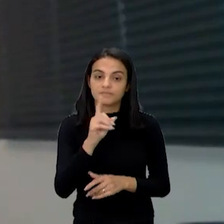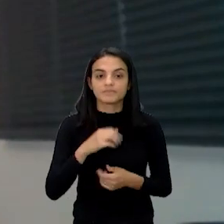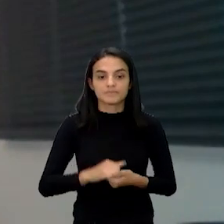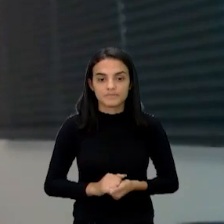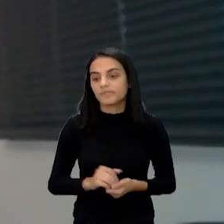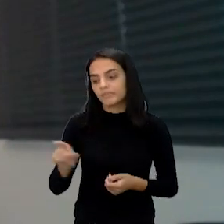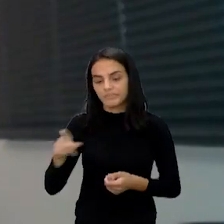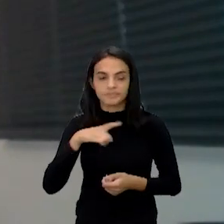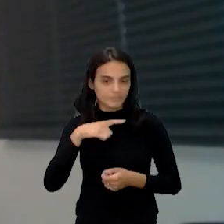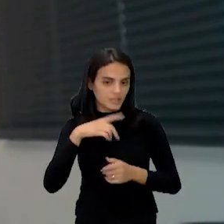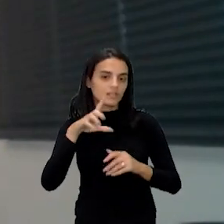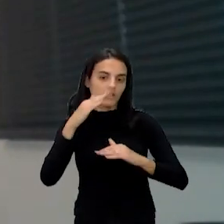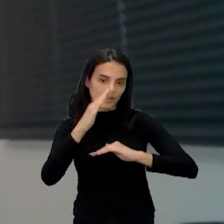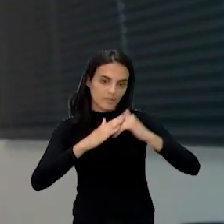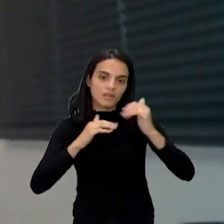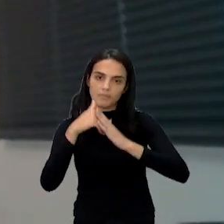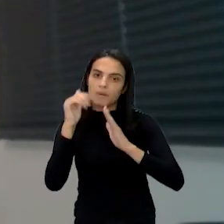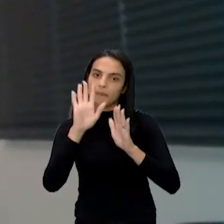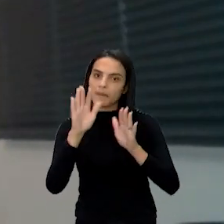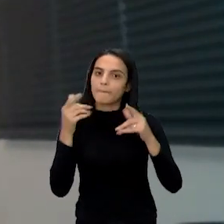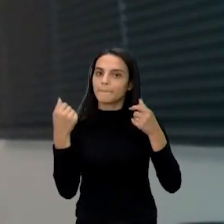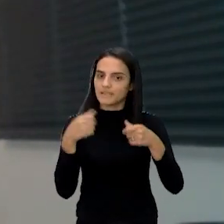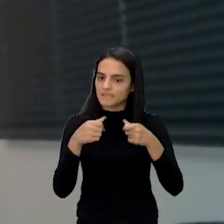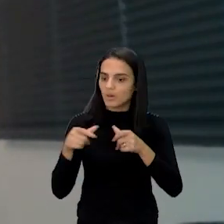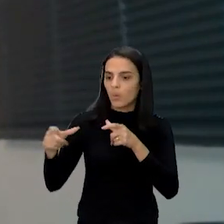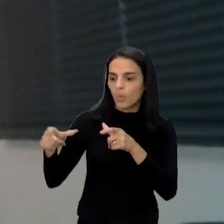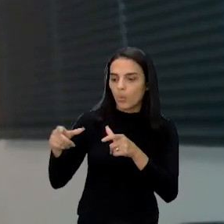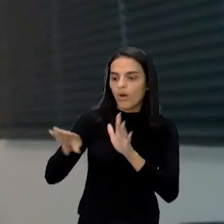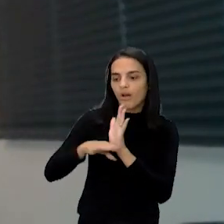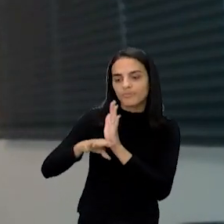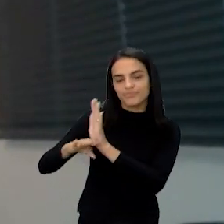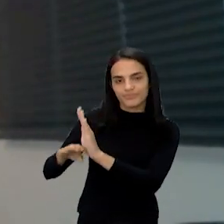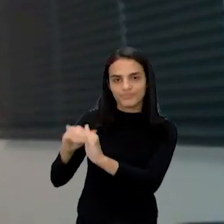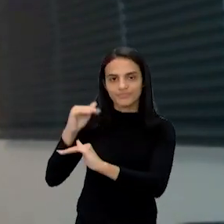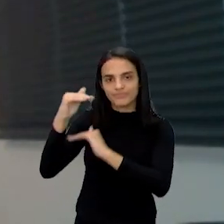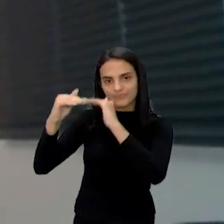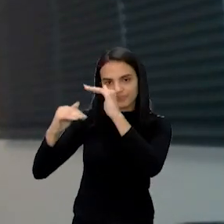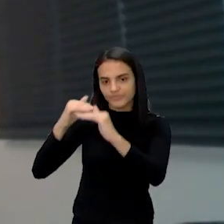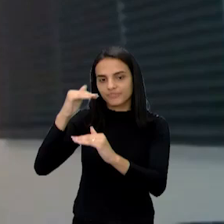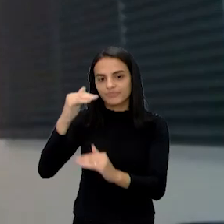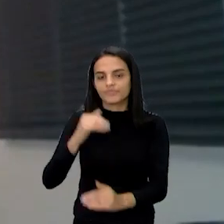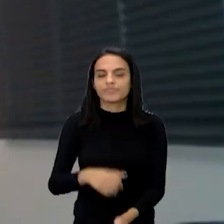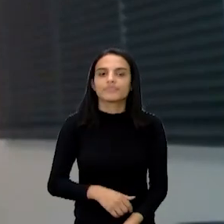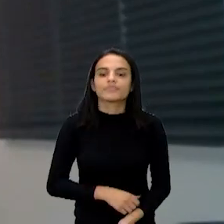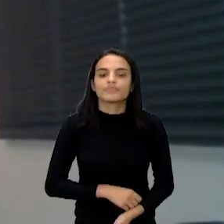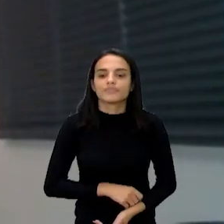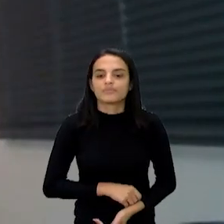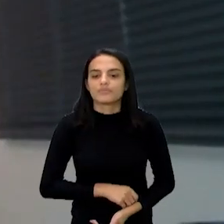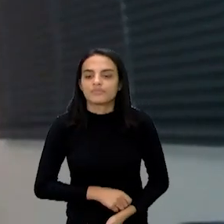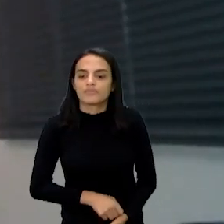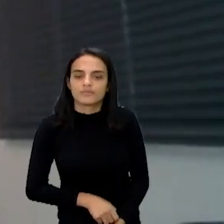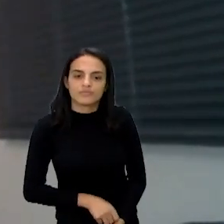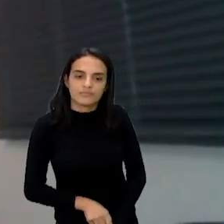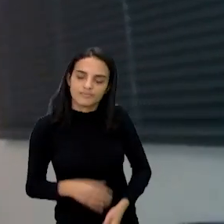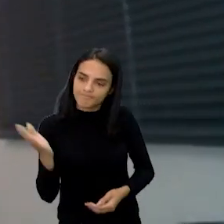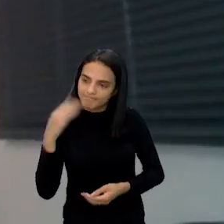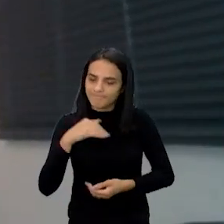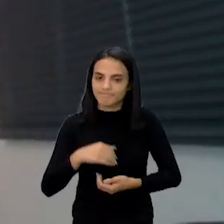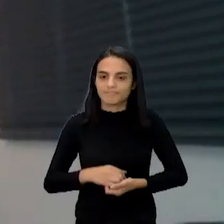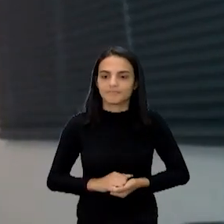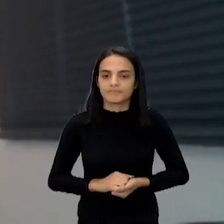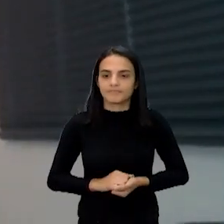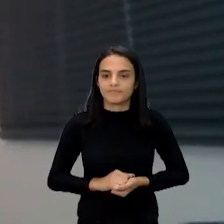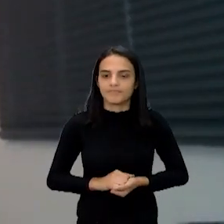Elas também têm potencial, só precisam ter esse espaço aí para o desenvolvimento dos seus talentos. Vamos lá para o